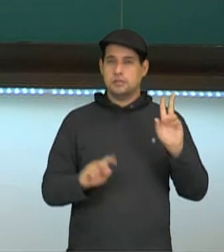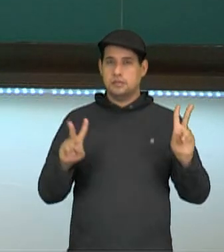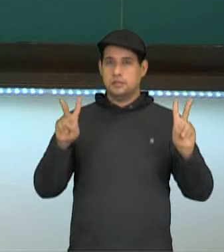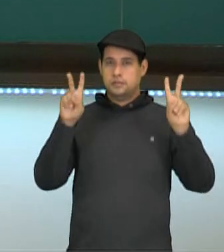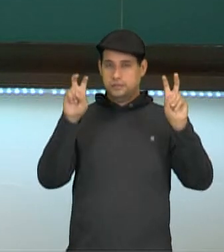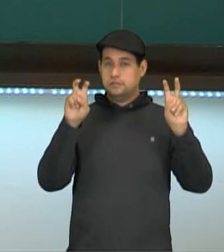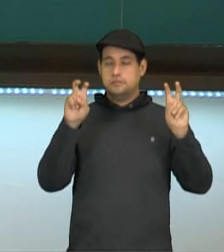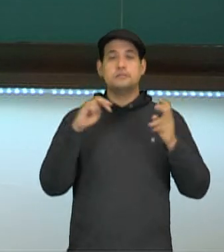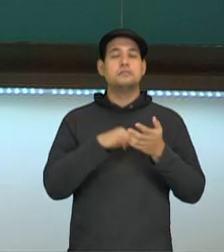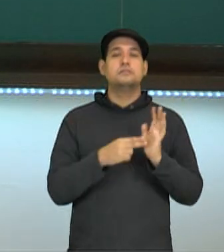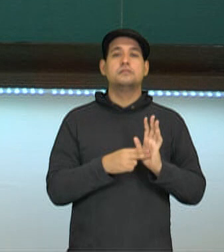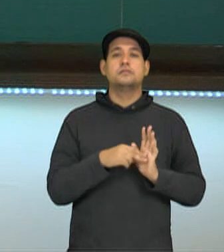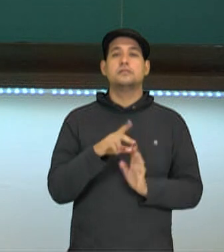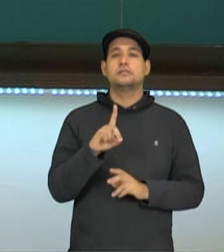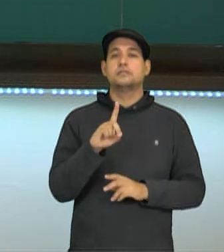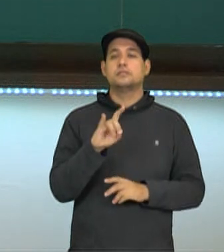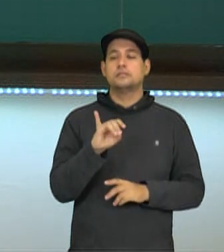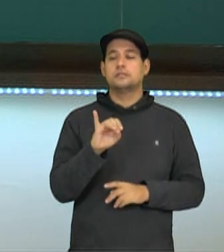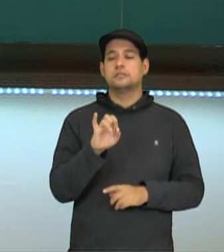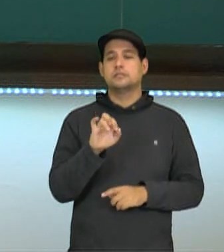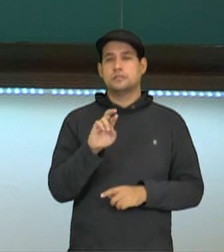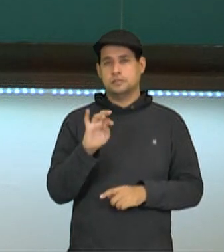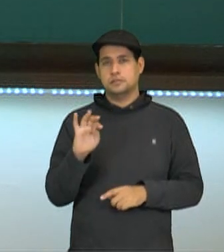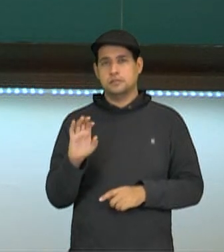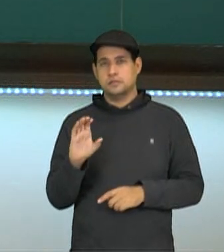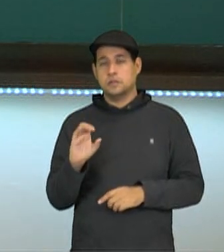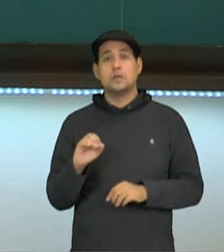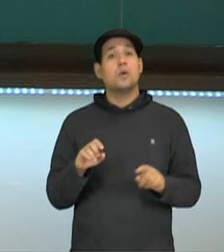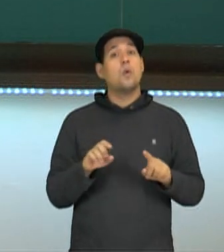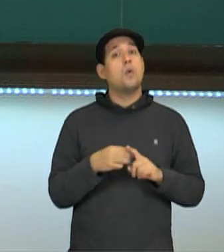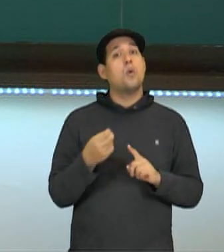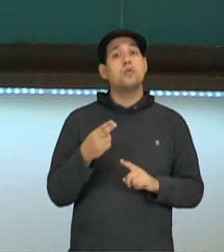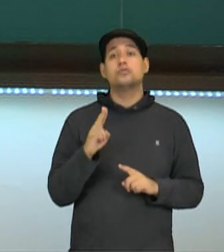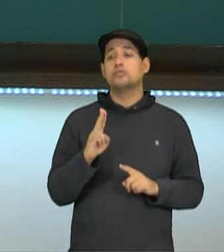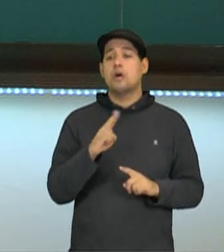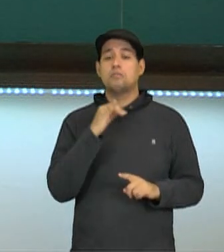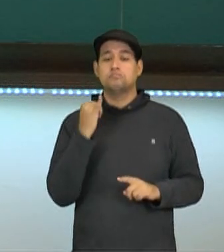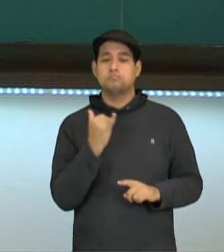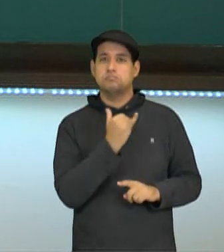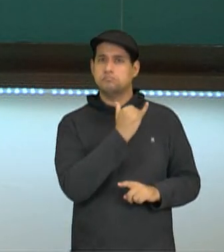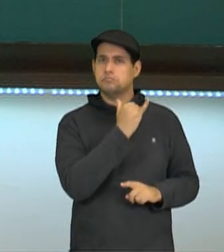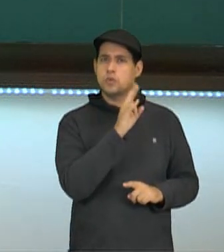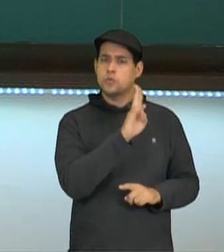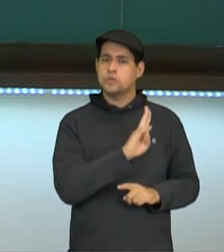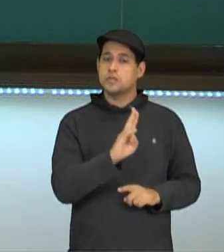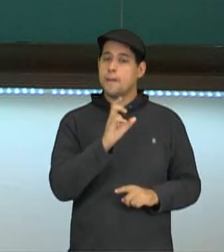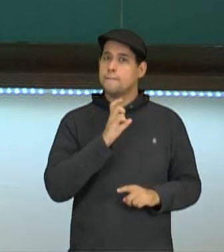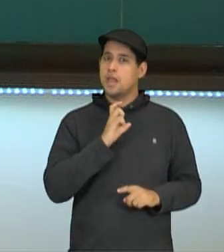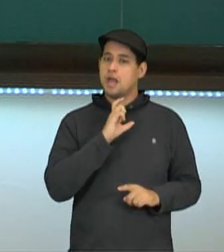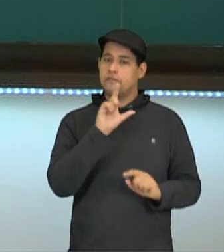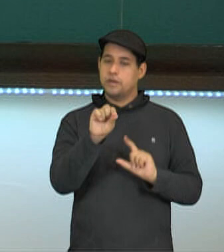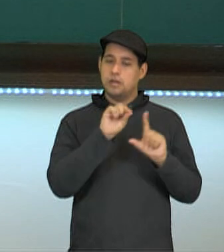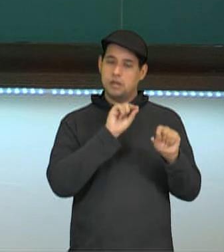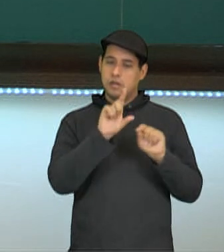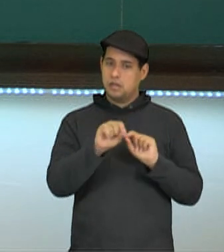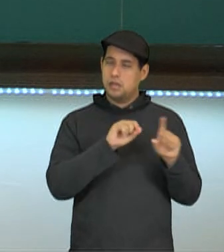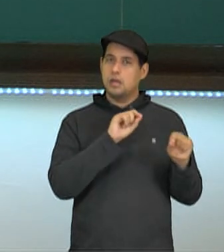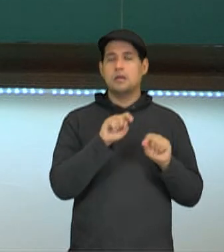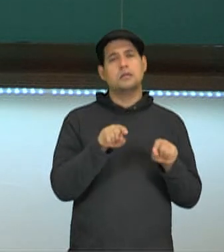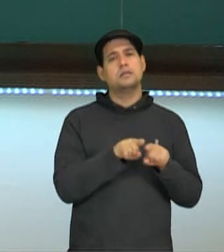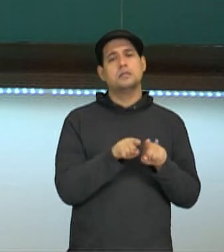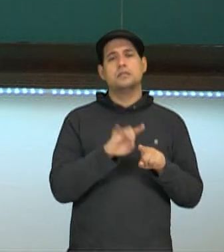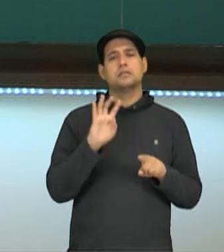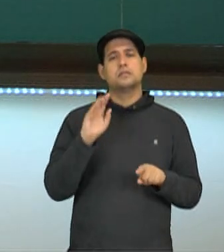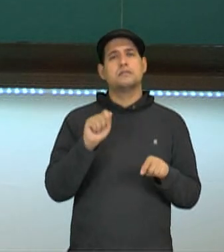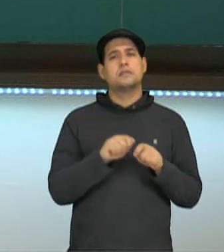isso um discurso direto, ou então ela poderia apenas reportar, usando as próprias palavras, talvez, o que